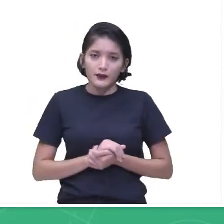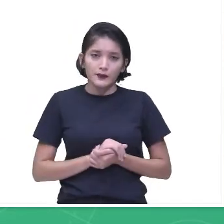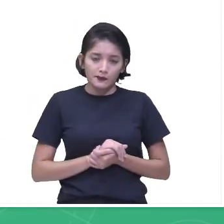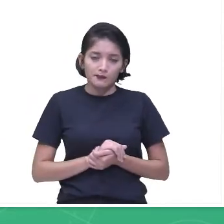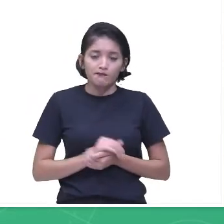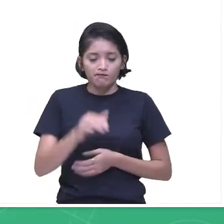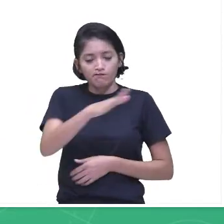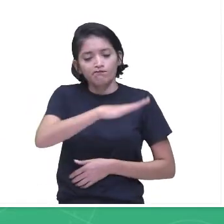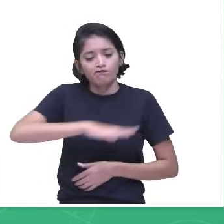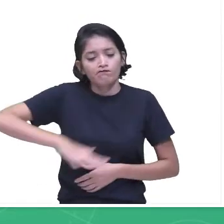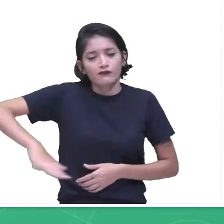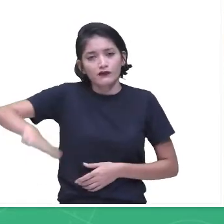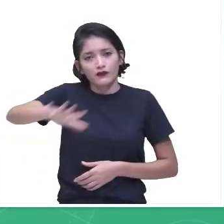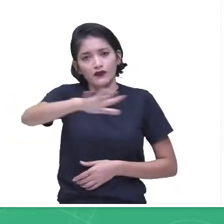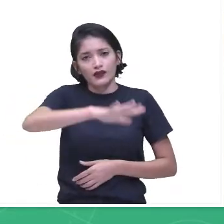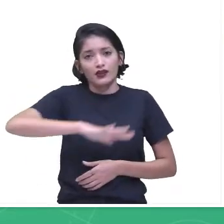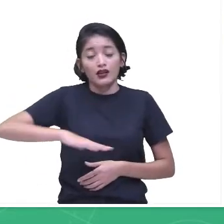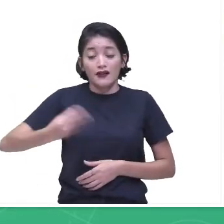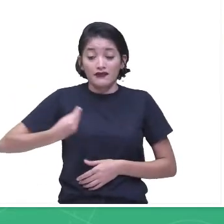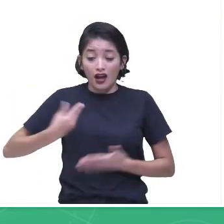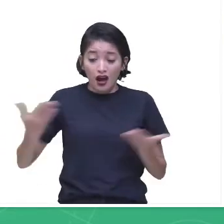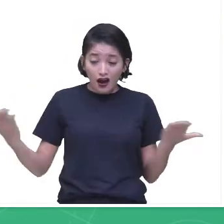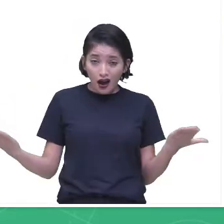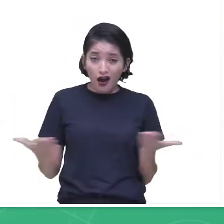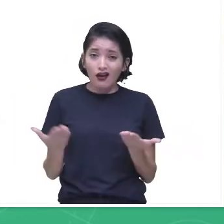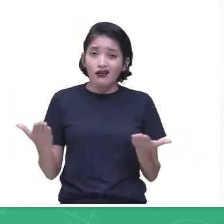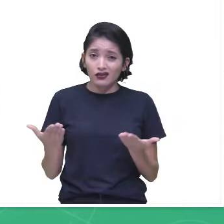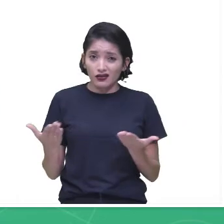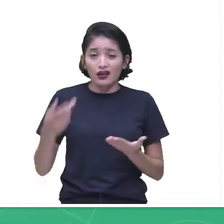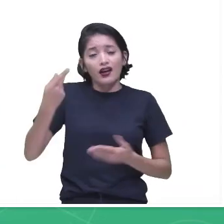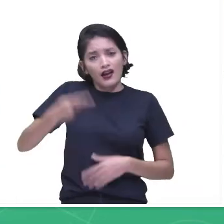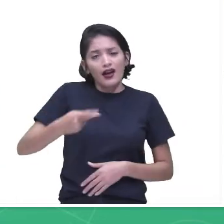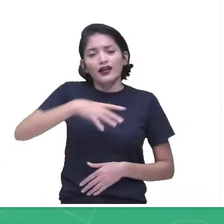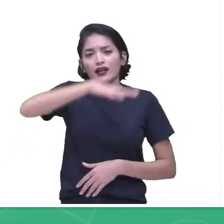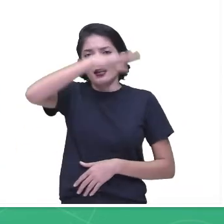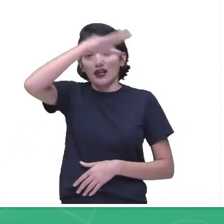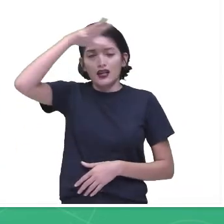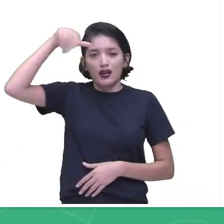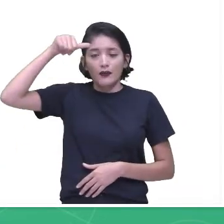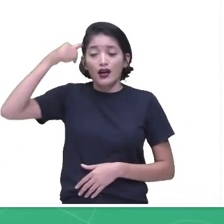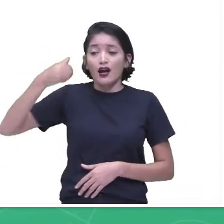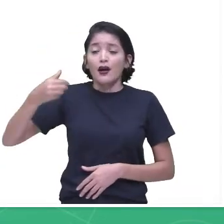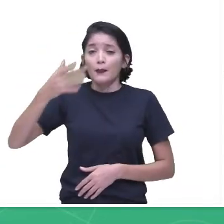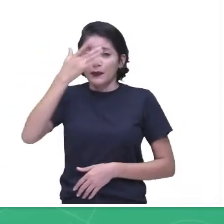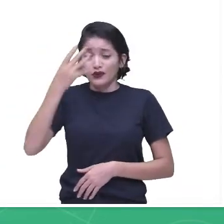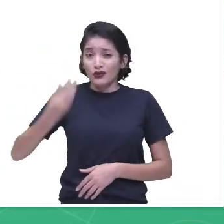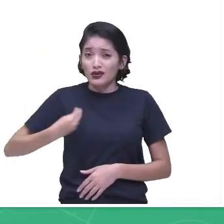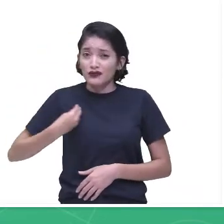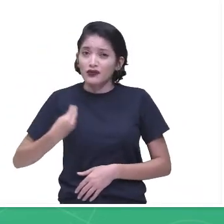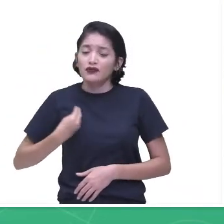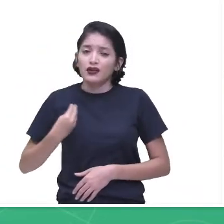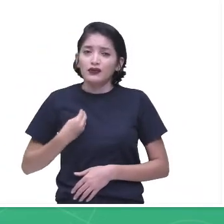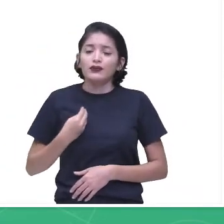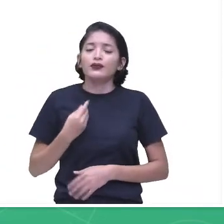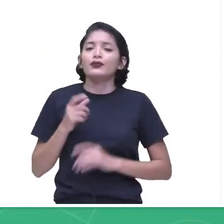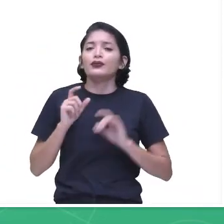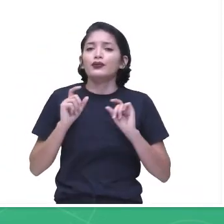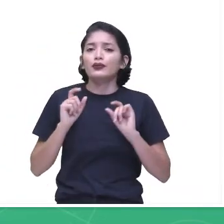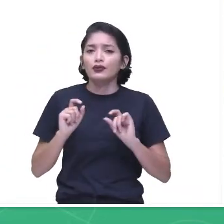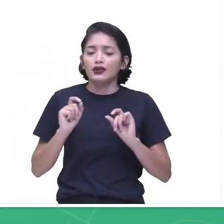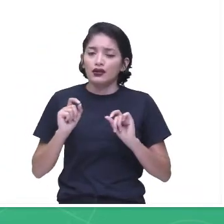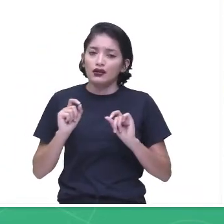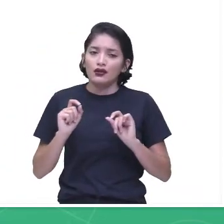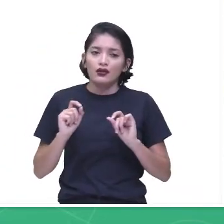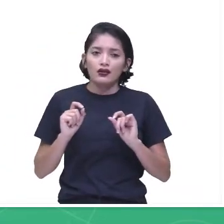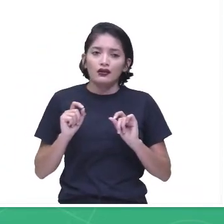do espaço, nós estamos vendo hoje aí, né, aqui em Manaus, no Amazonas, as pessoas vivendo aí na questão